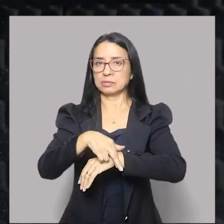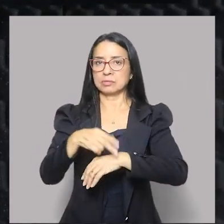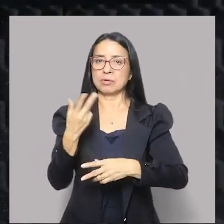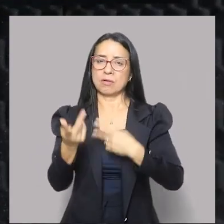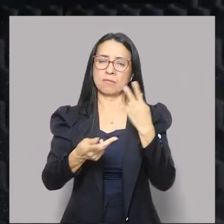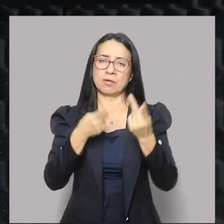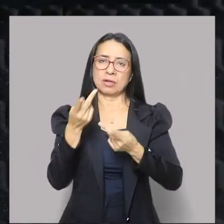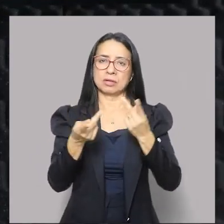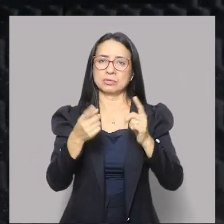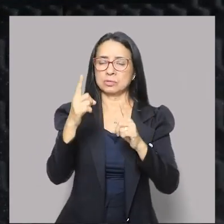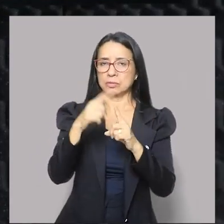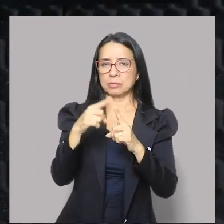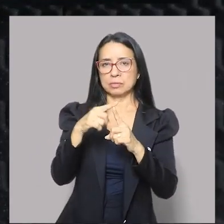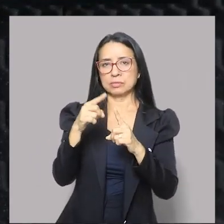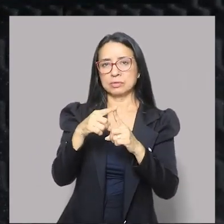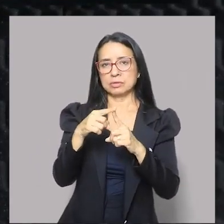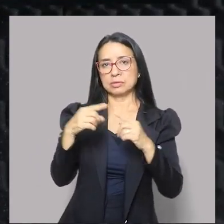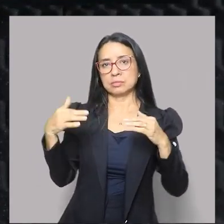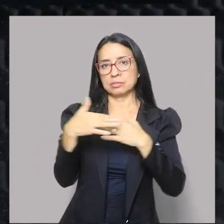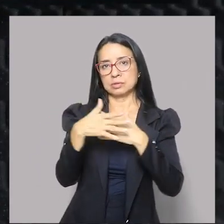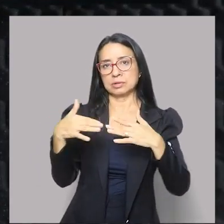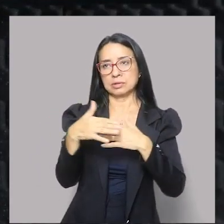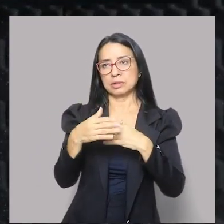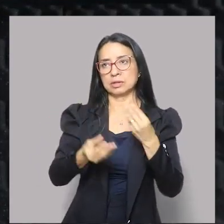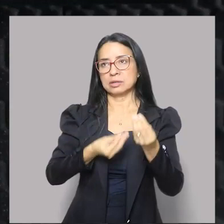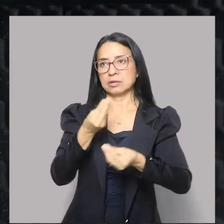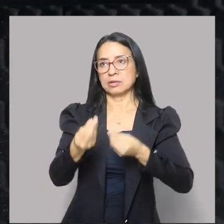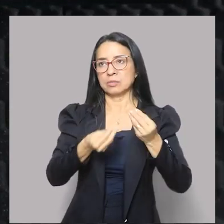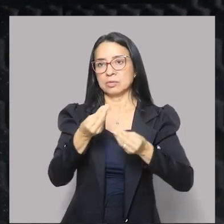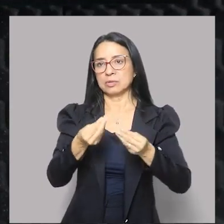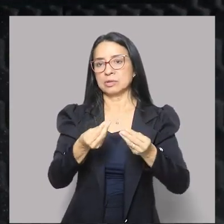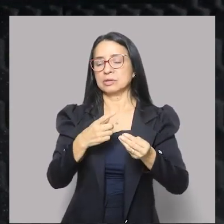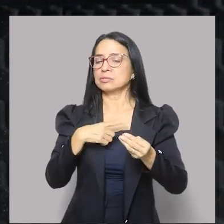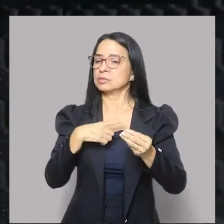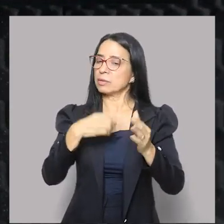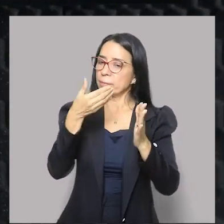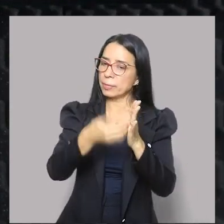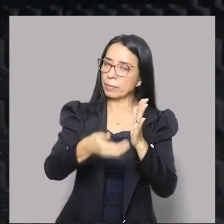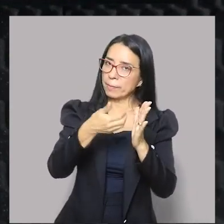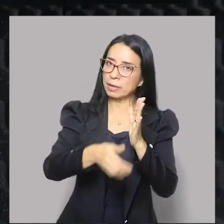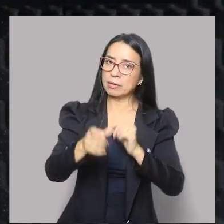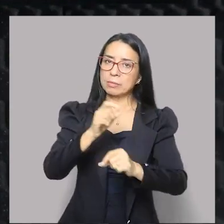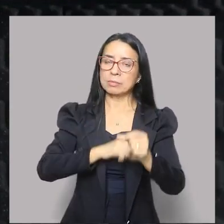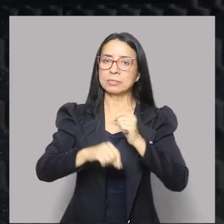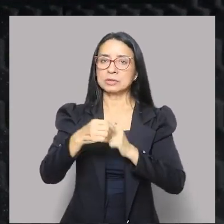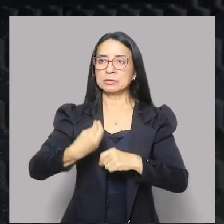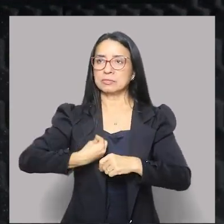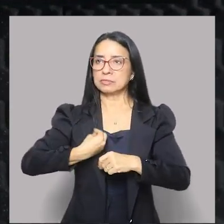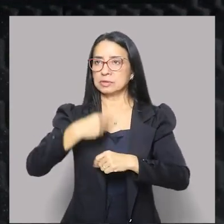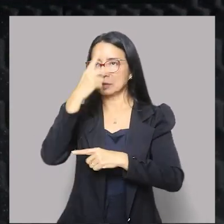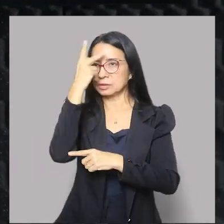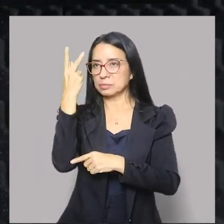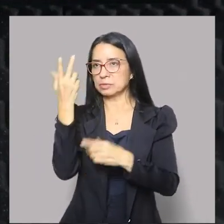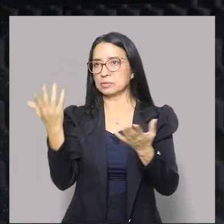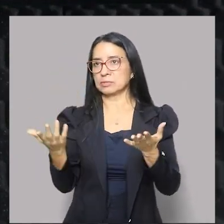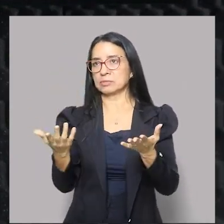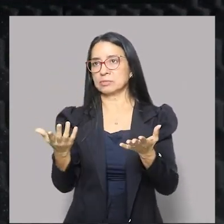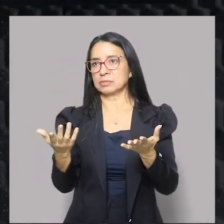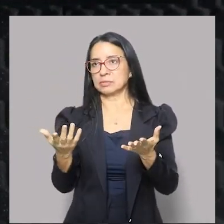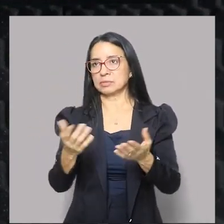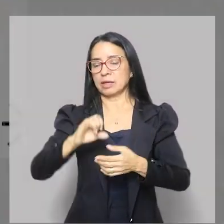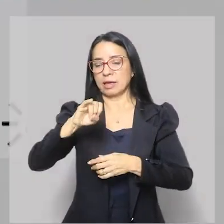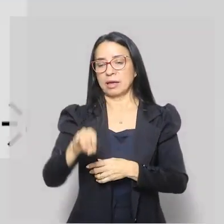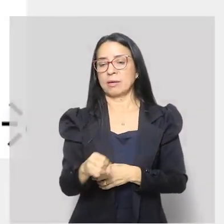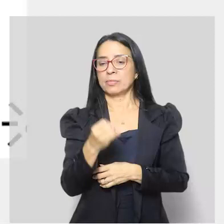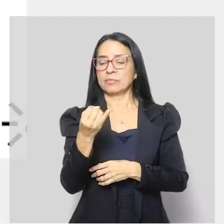novo desenho dessa cidade e de como isso prejudicava a vivência dessas pessoas ali. Então, bem aqui eu